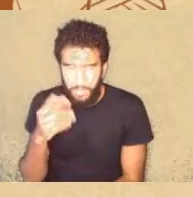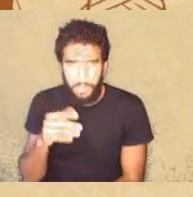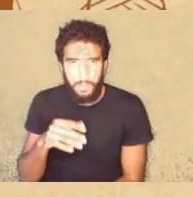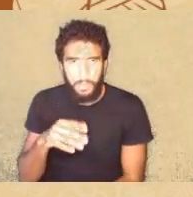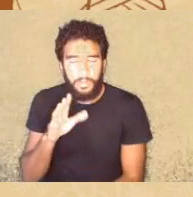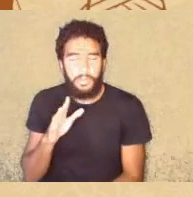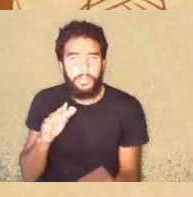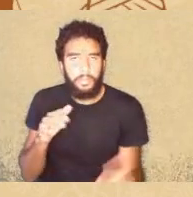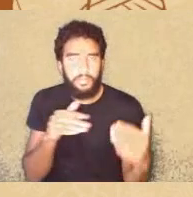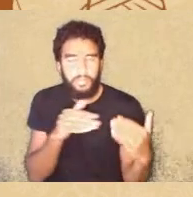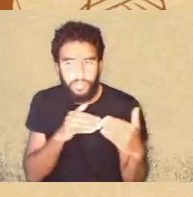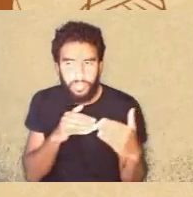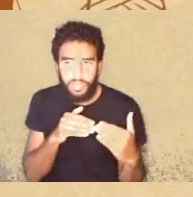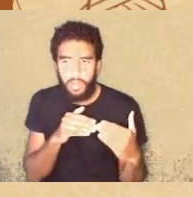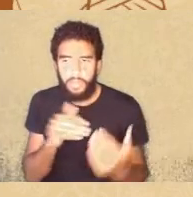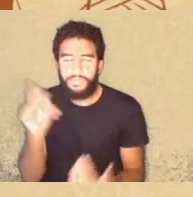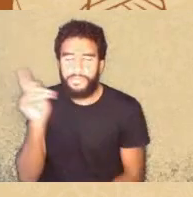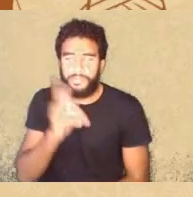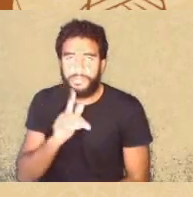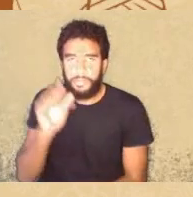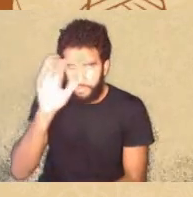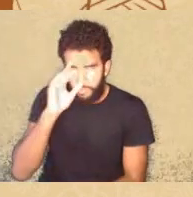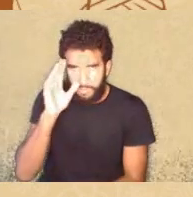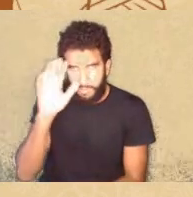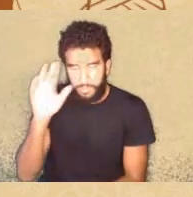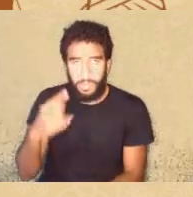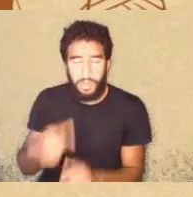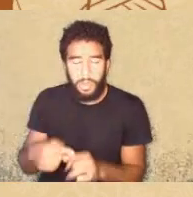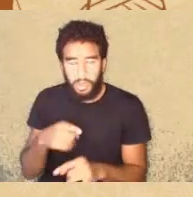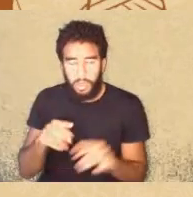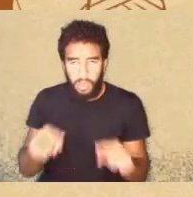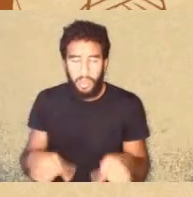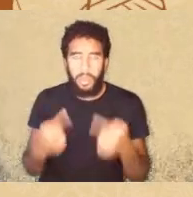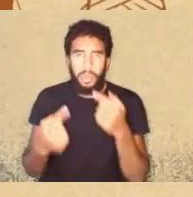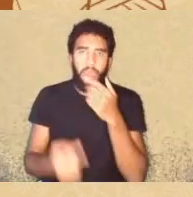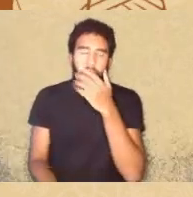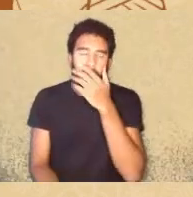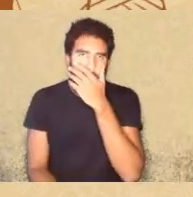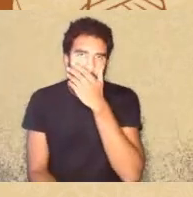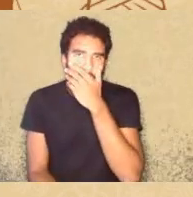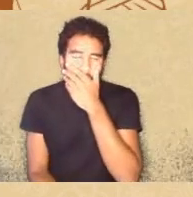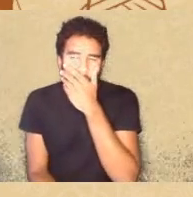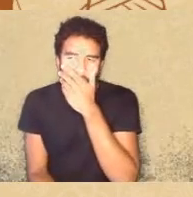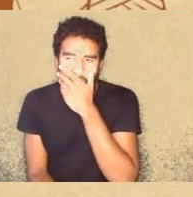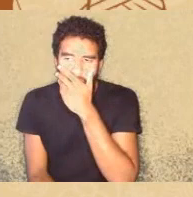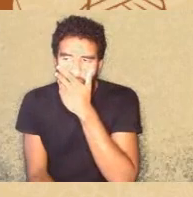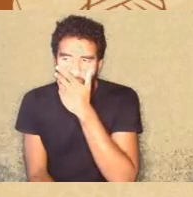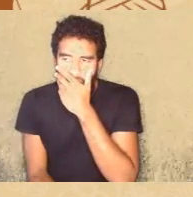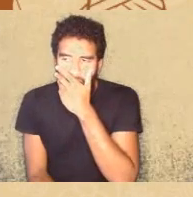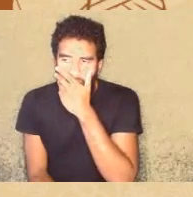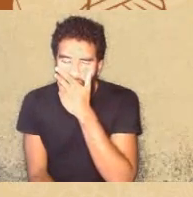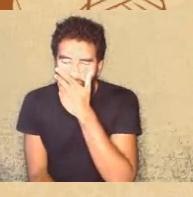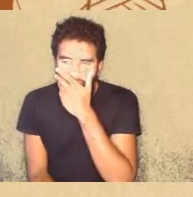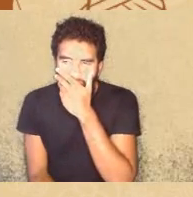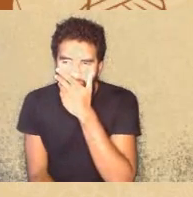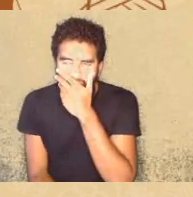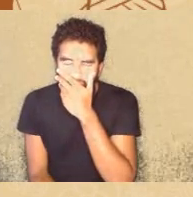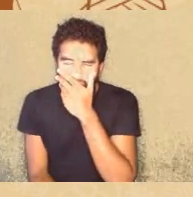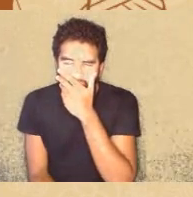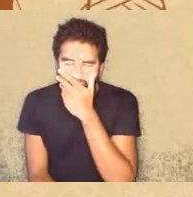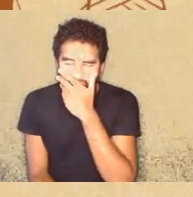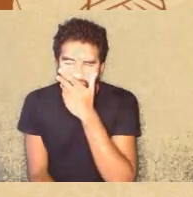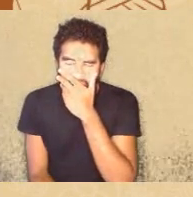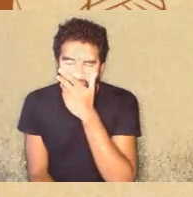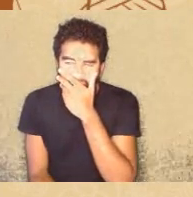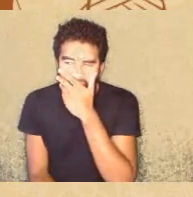pensar estratégias mais profundas, que esse é o desafio que eu acho que a gente ainda precisa parar com mais calma